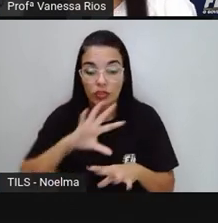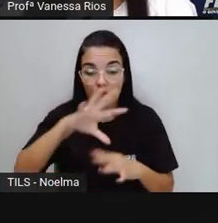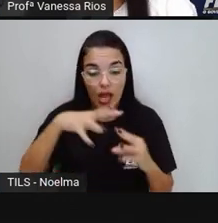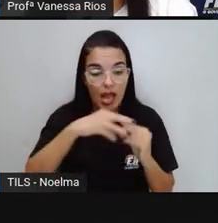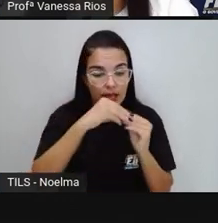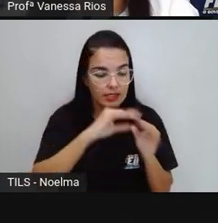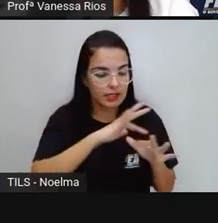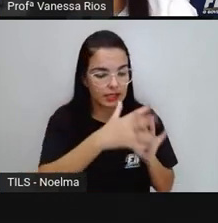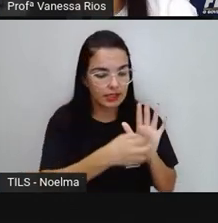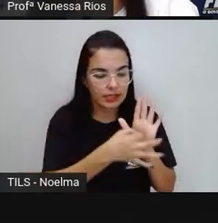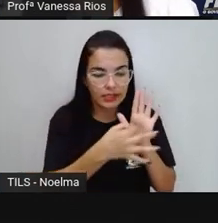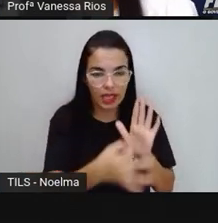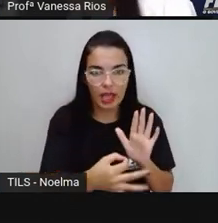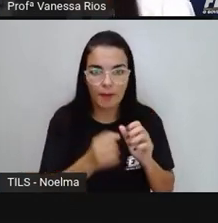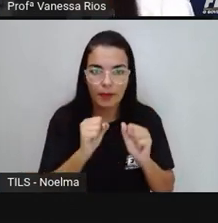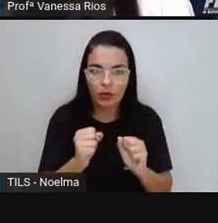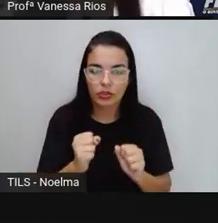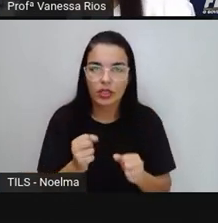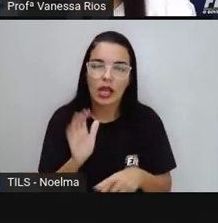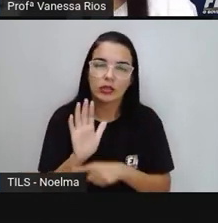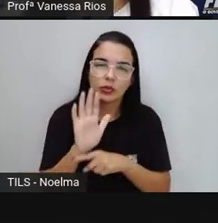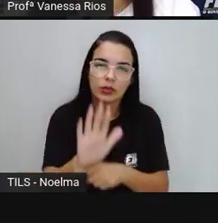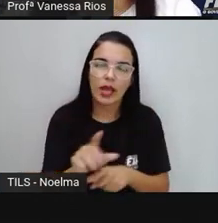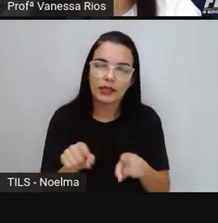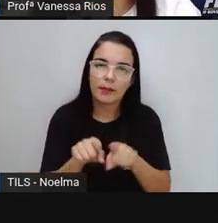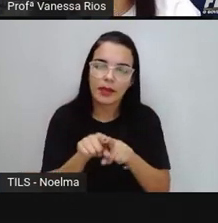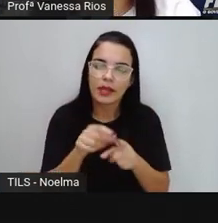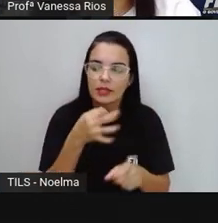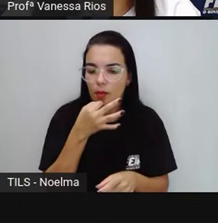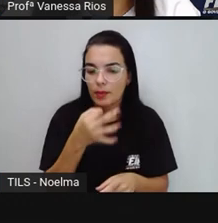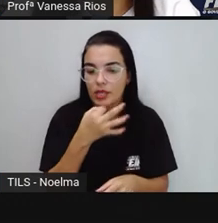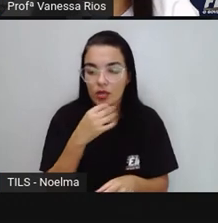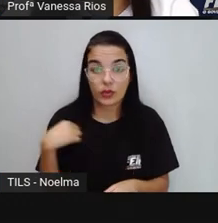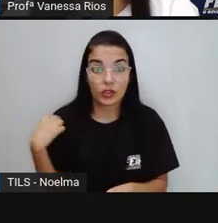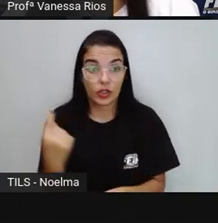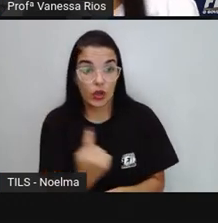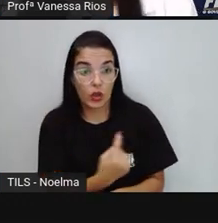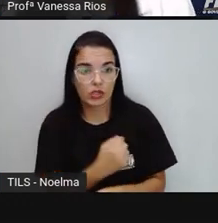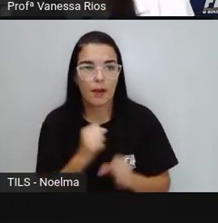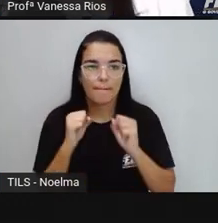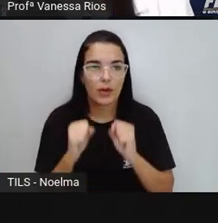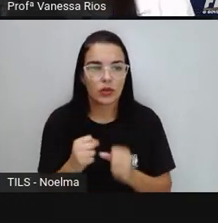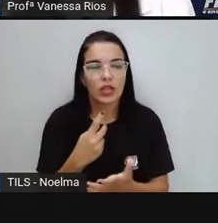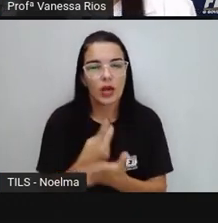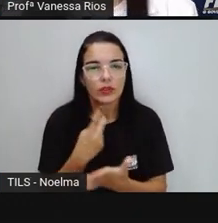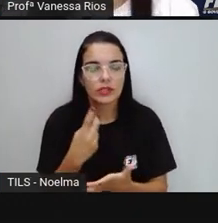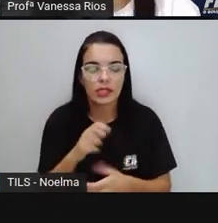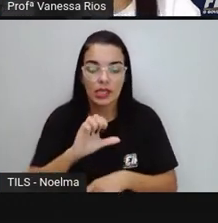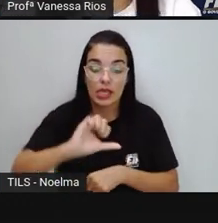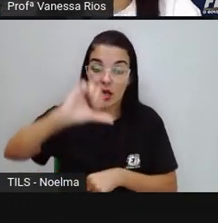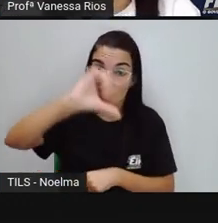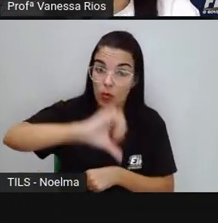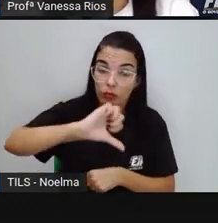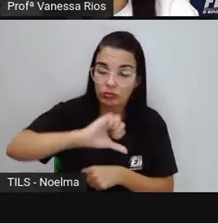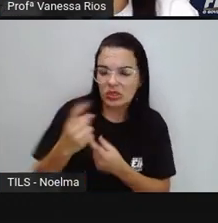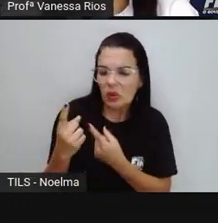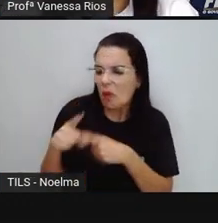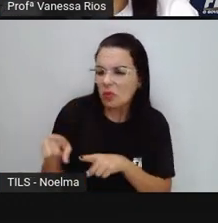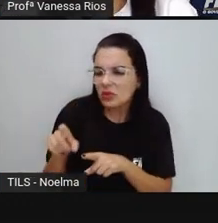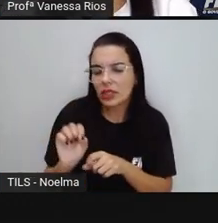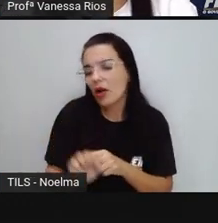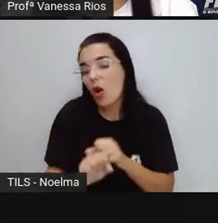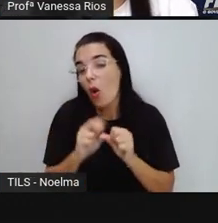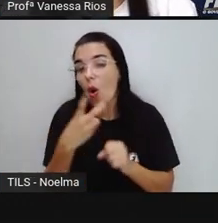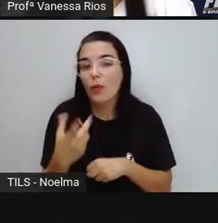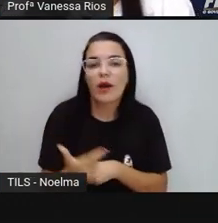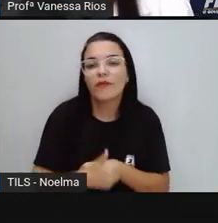nos alcançar e fazer com que as nossas opiniões sejam formadas, né, contrárias ou